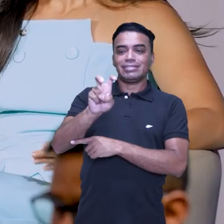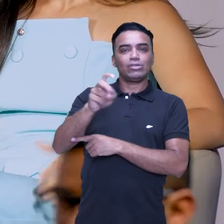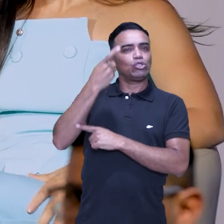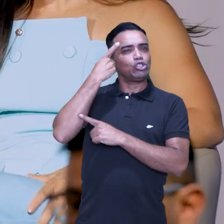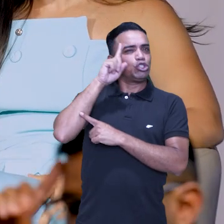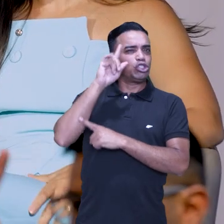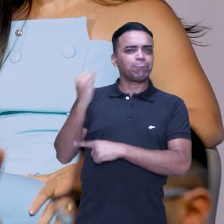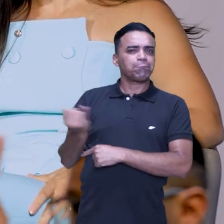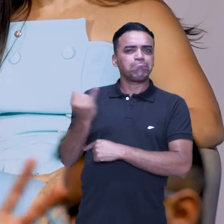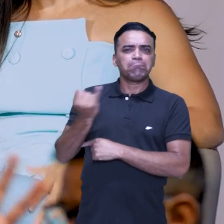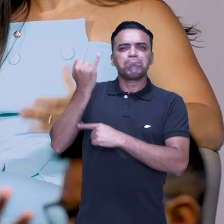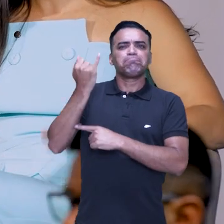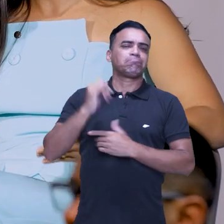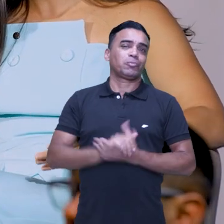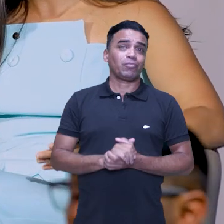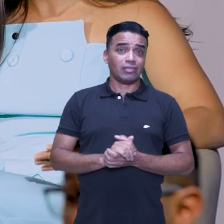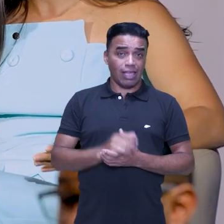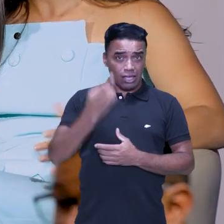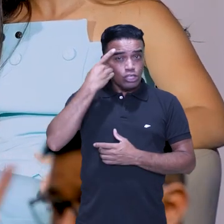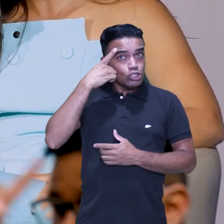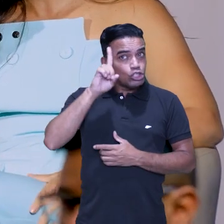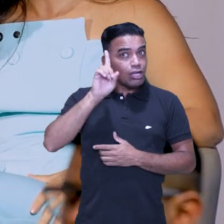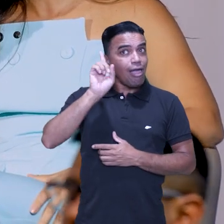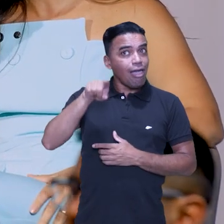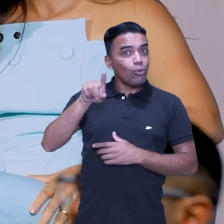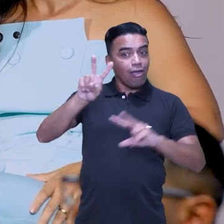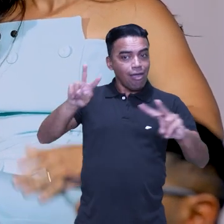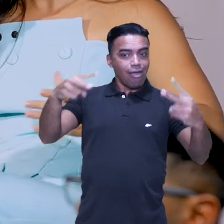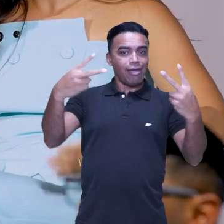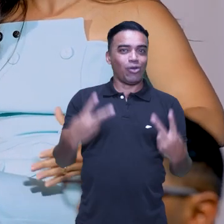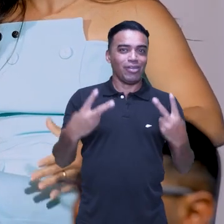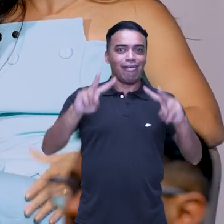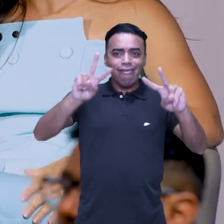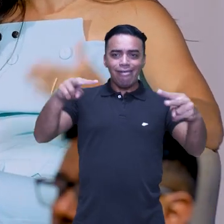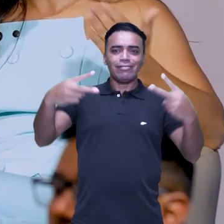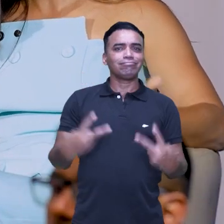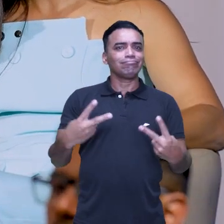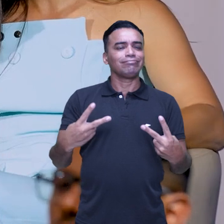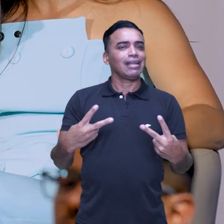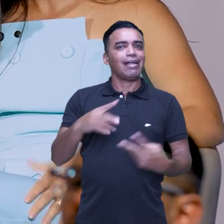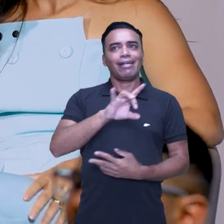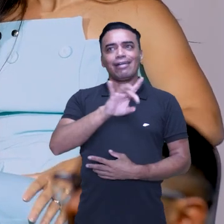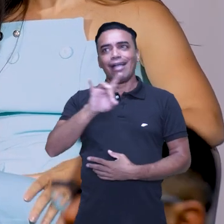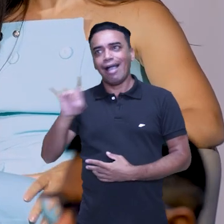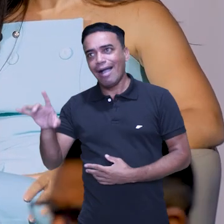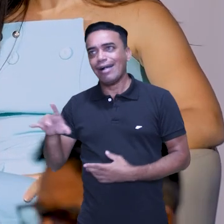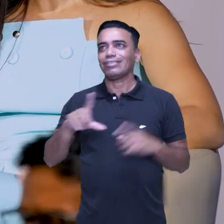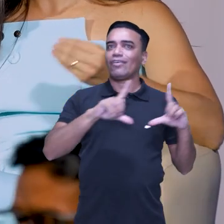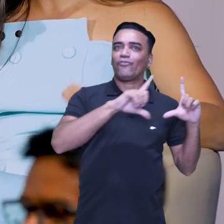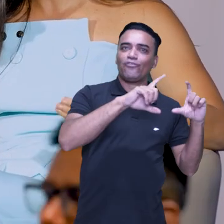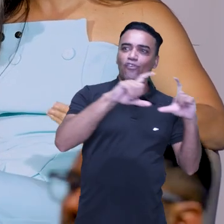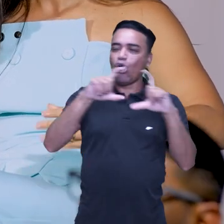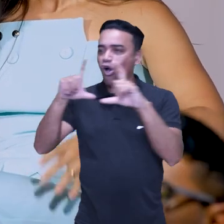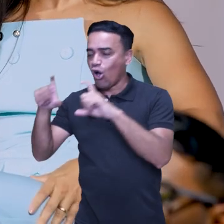histórico. Esse dia, ele é um dia de reconhecimento. Reconhecimento de cada foto, de